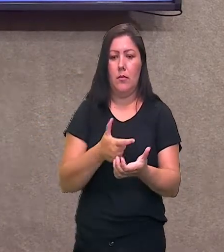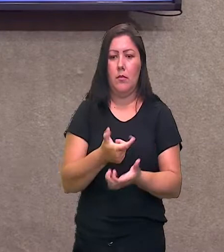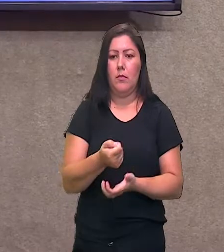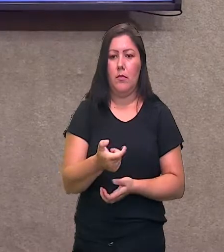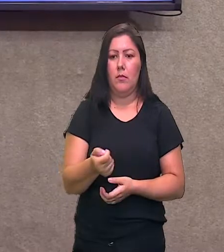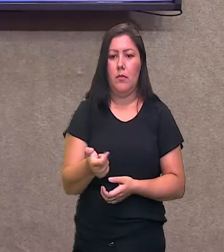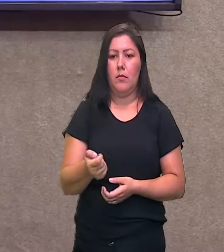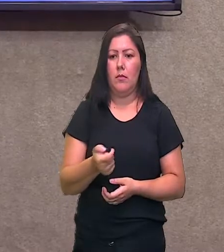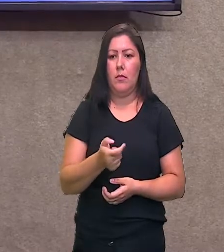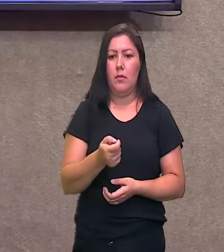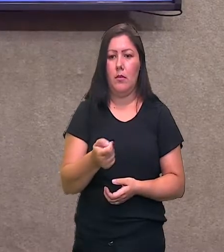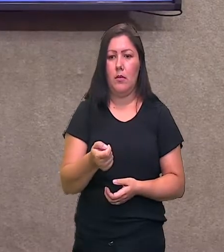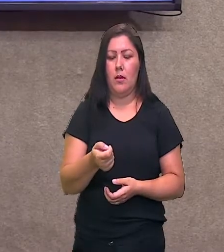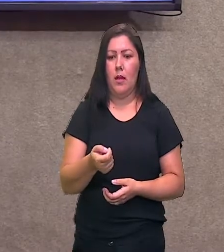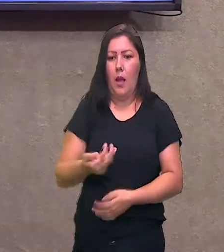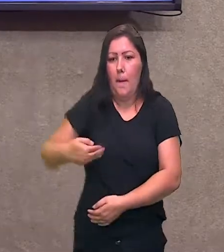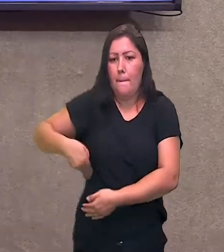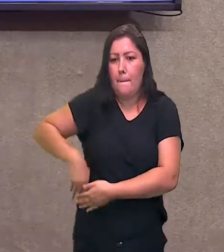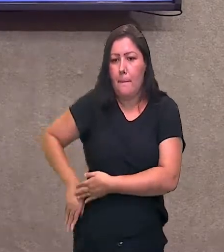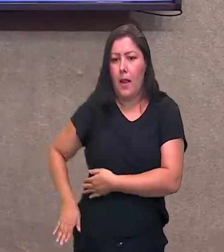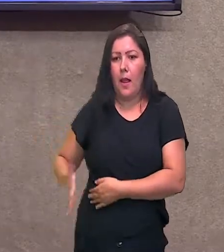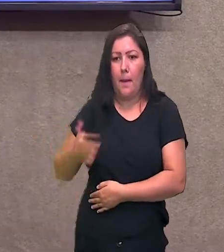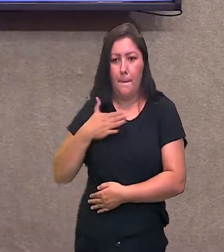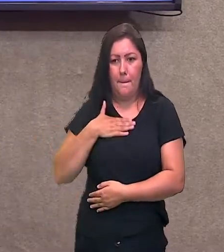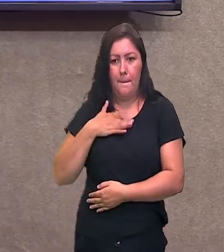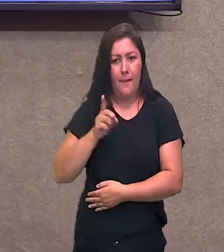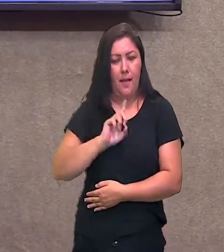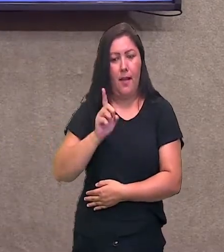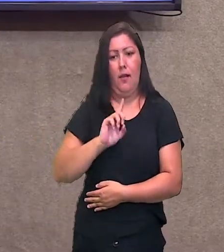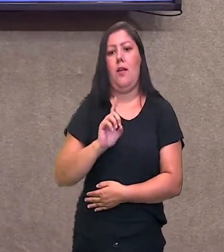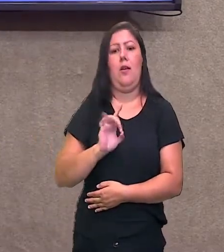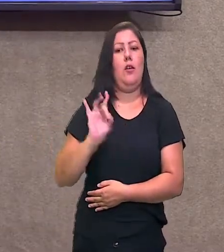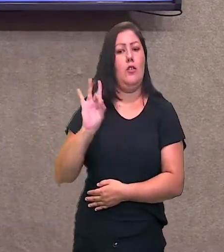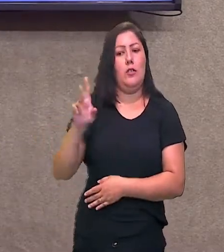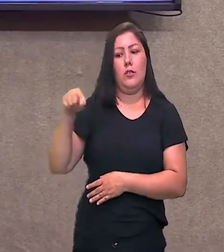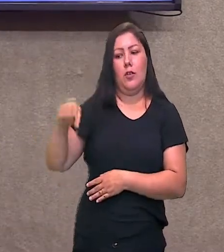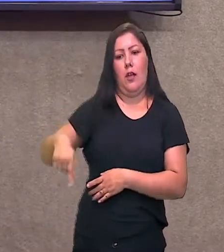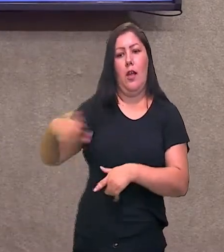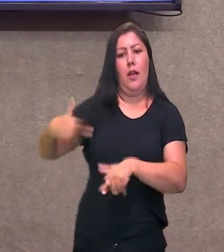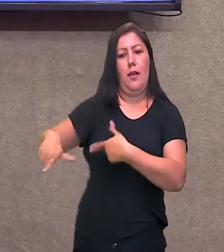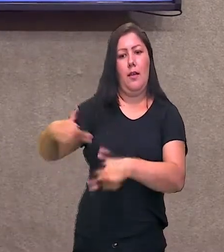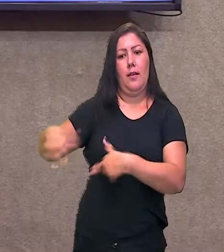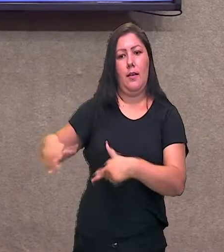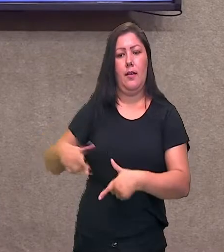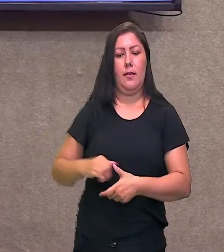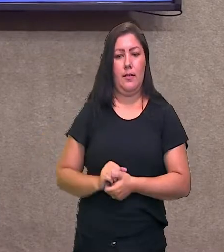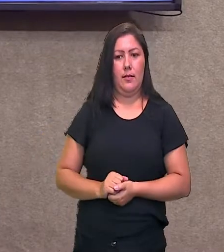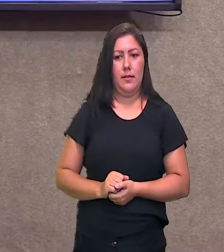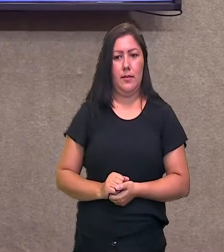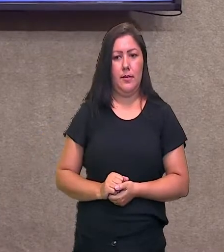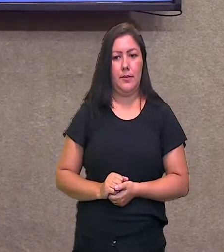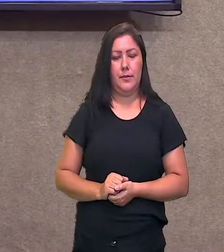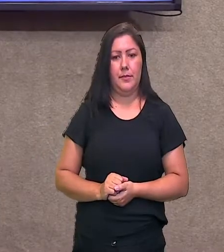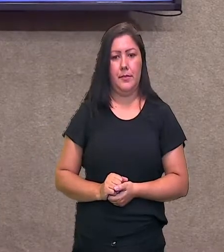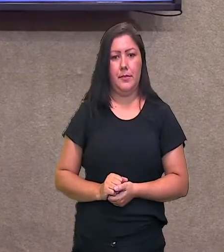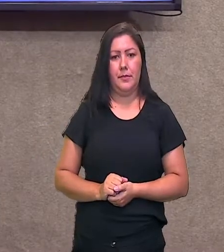Certo? Eu não posso colocá-lo no bolso e sair quando terminar essa aula.